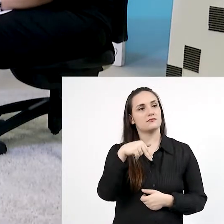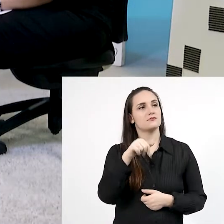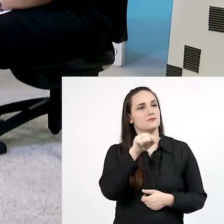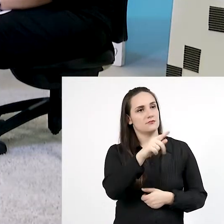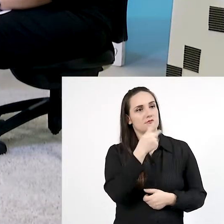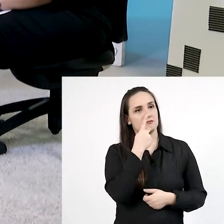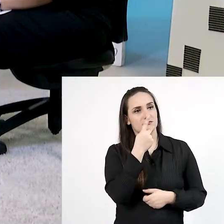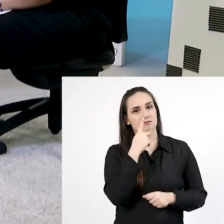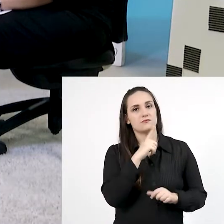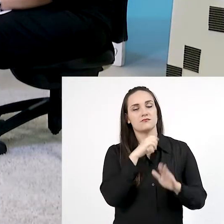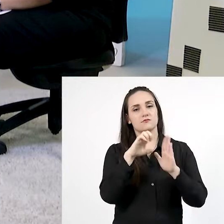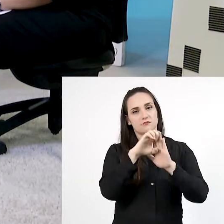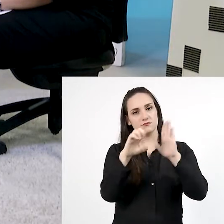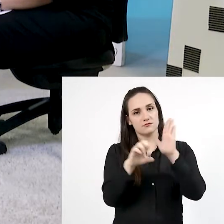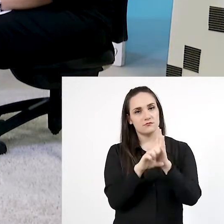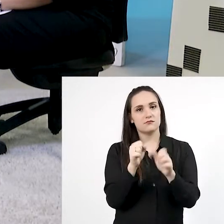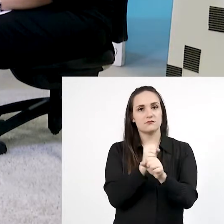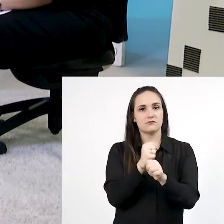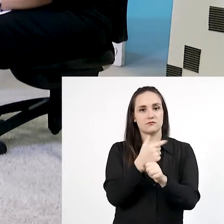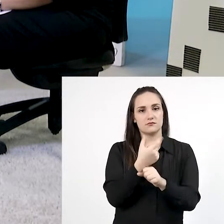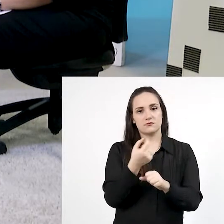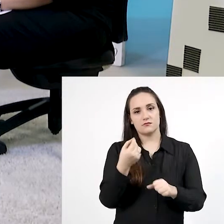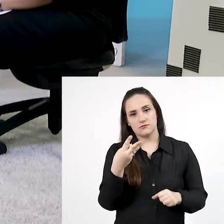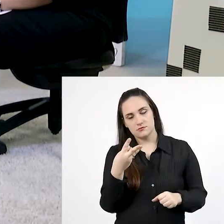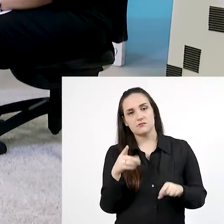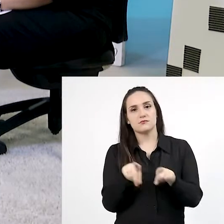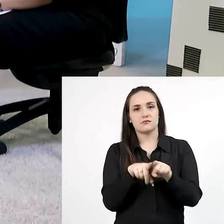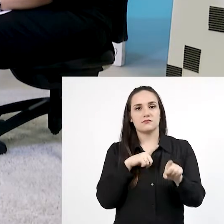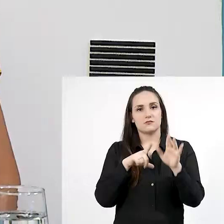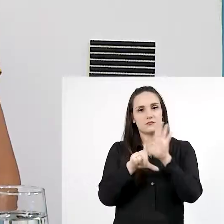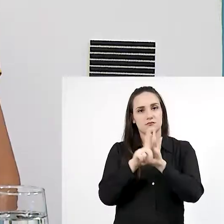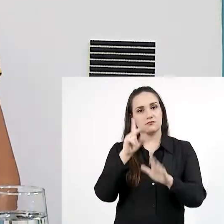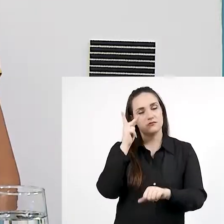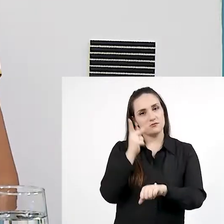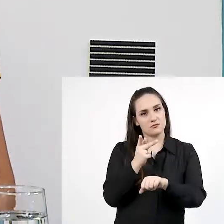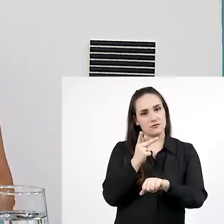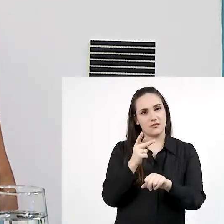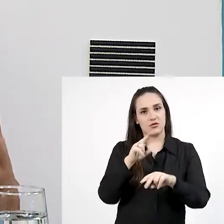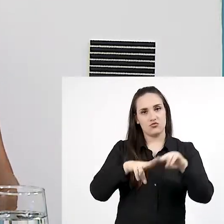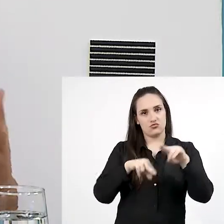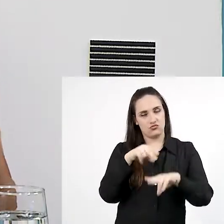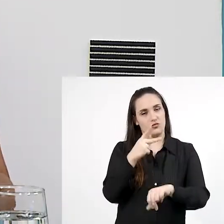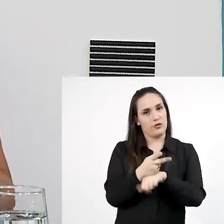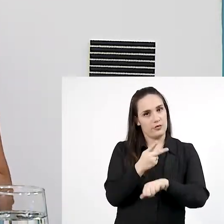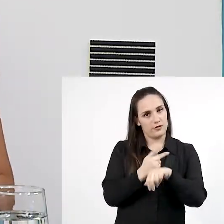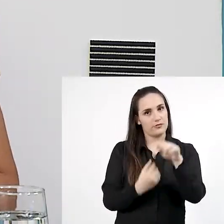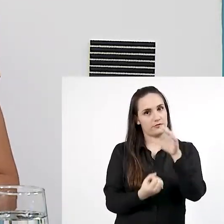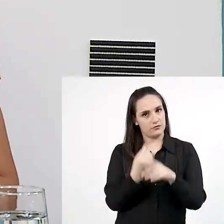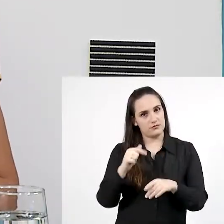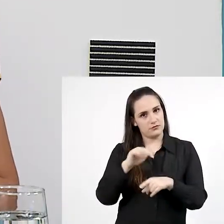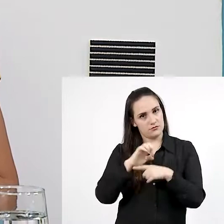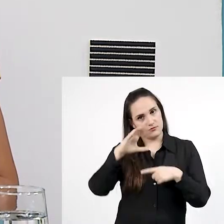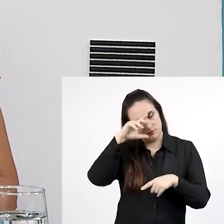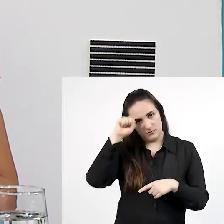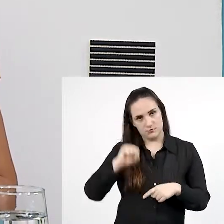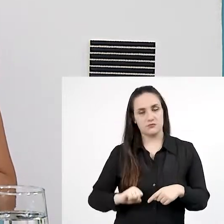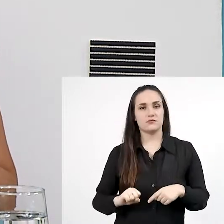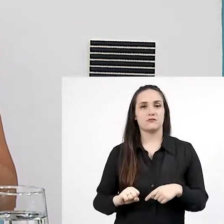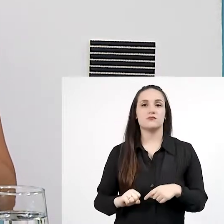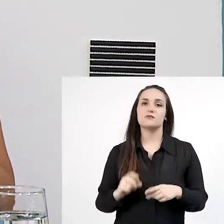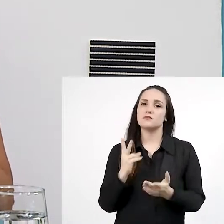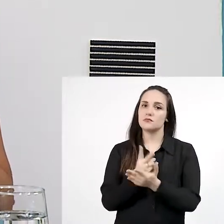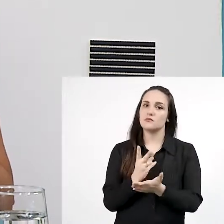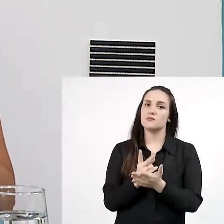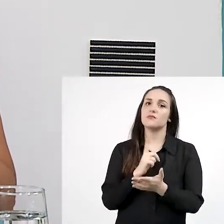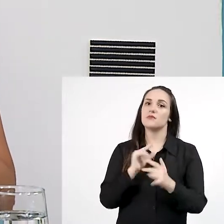de 2003, temos essa lei que institui o Junho Prata, temos os chamados de atenção que vêm para a sociedade